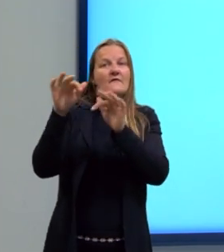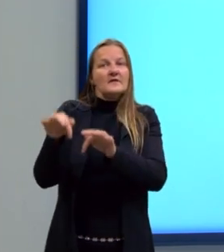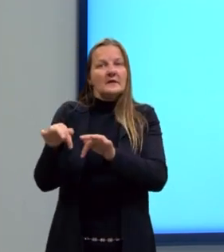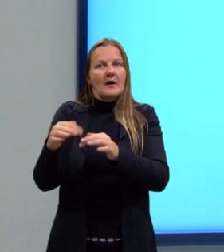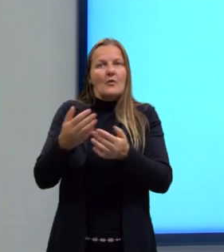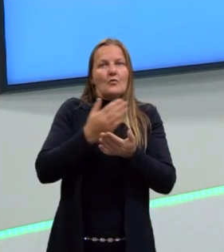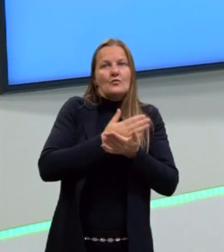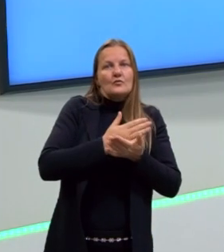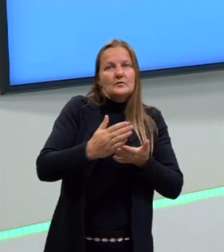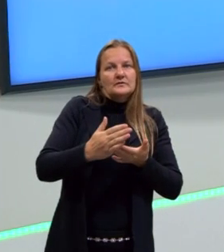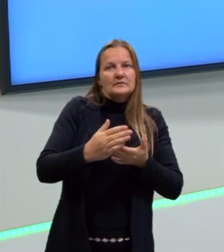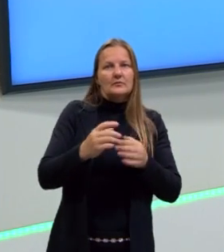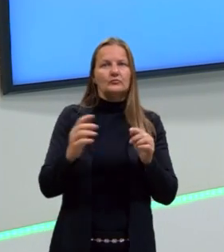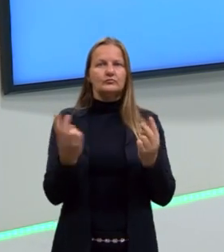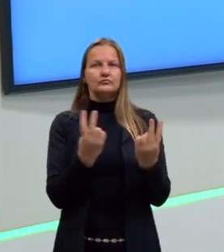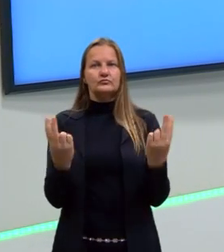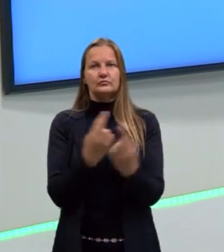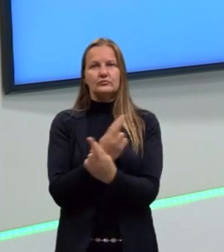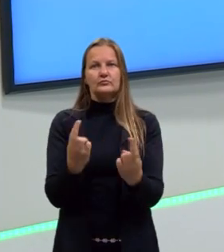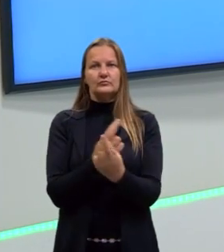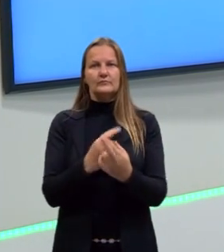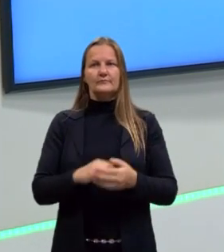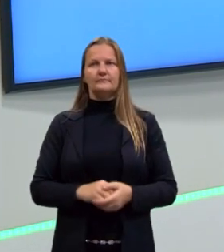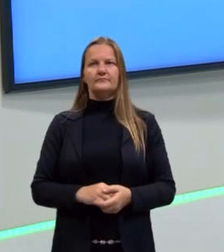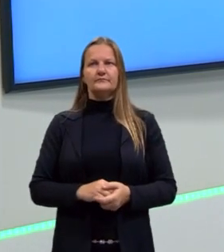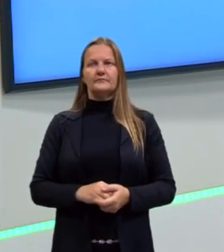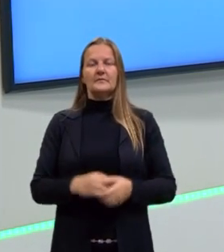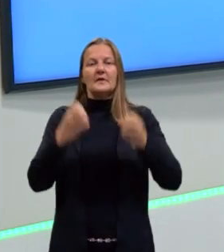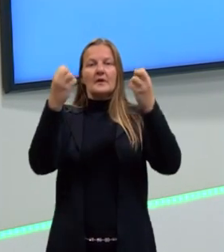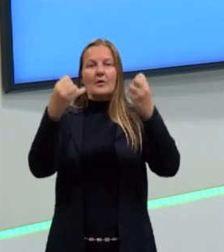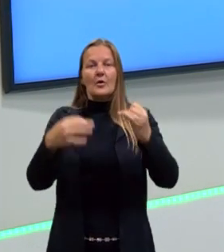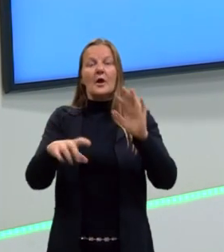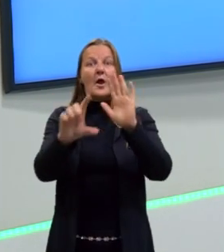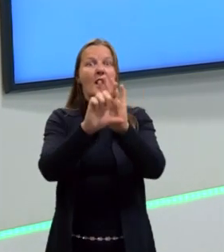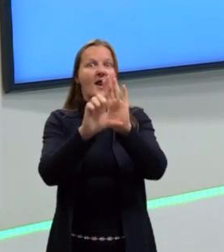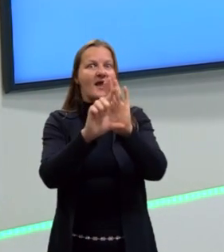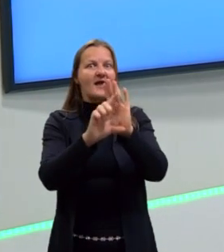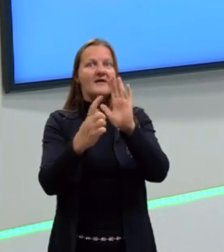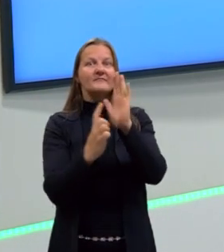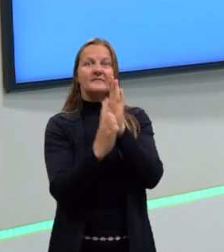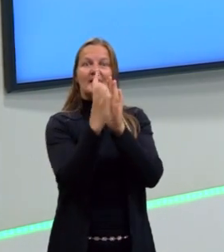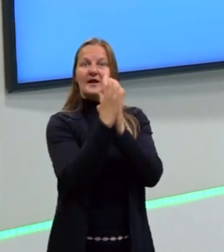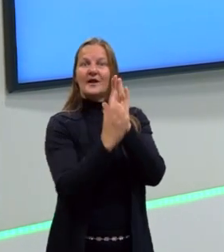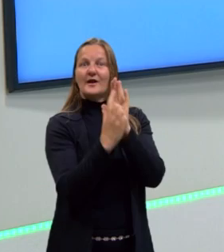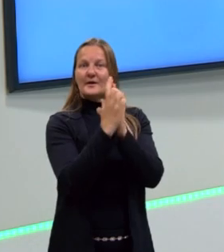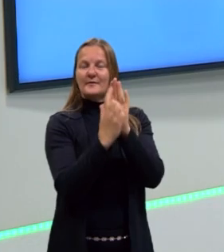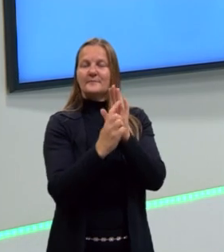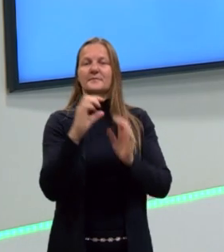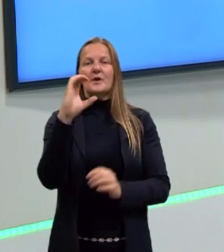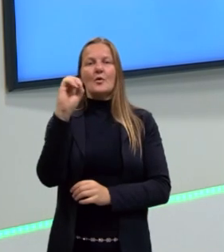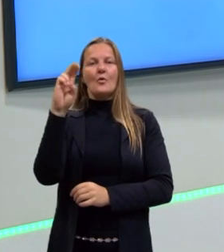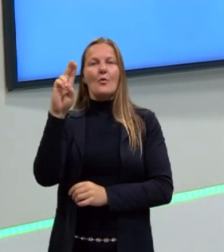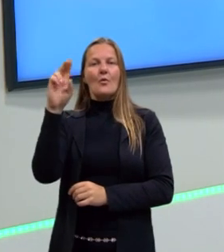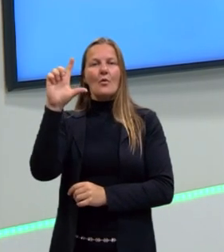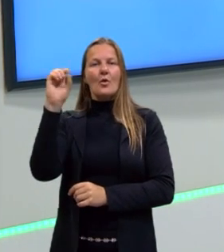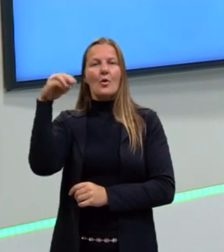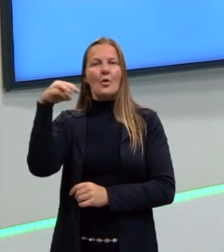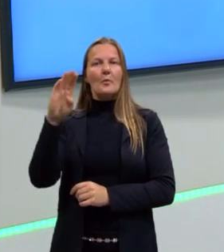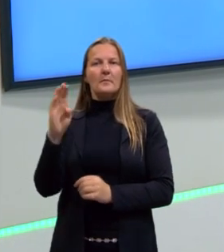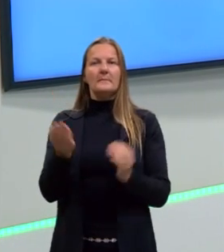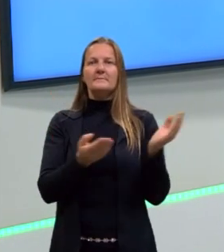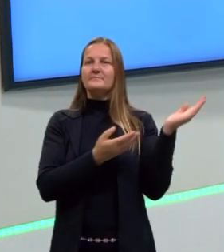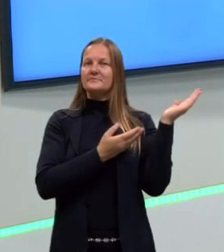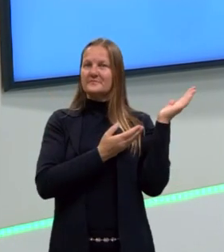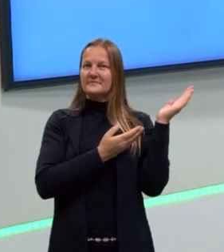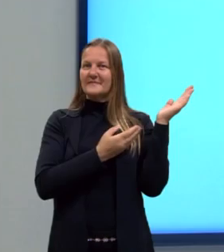bom agora então já falar um pouquinho sobre a lei de Coulomb mas primeiro quem foi kulon né então